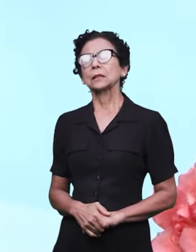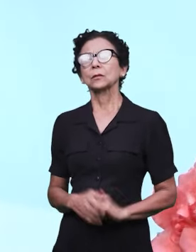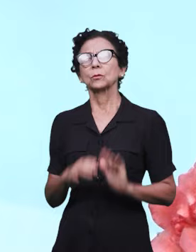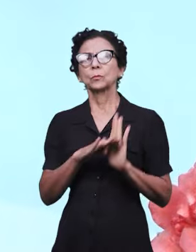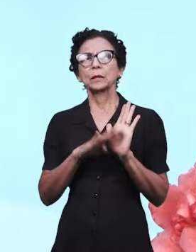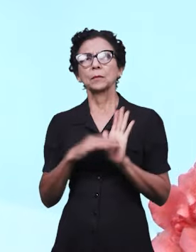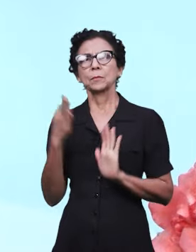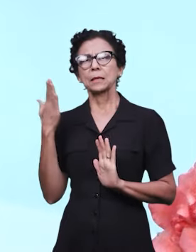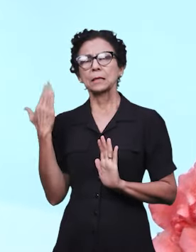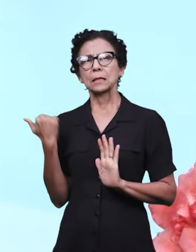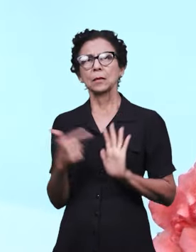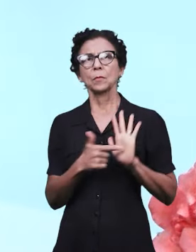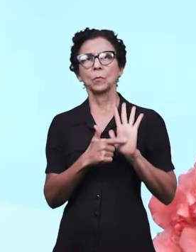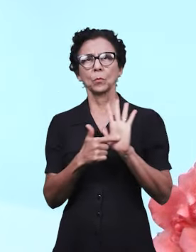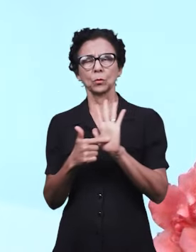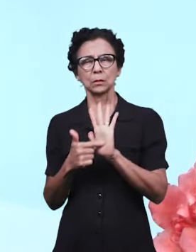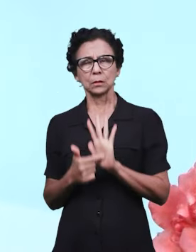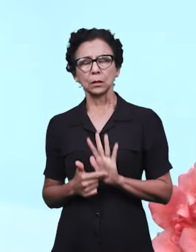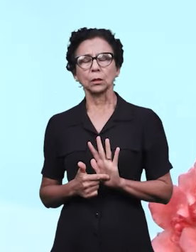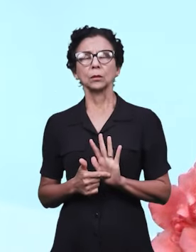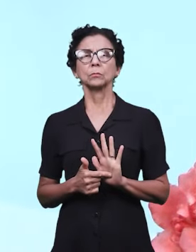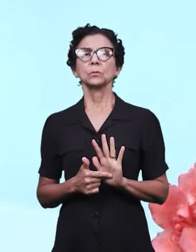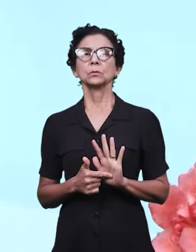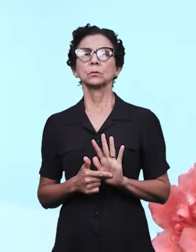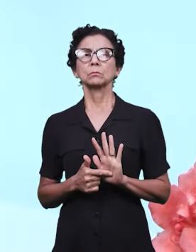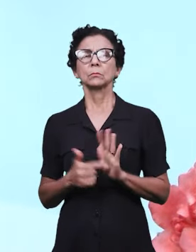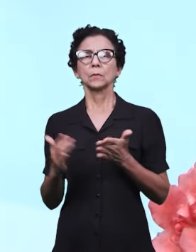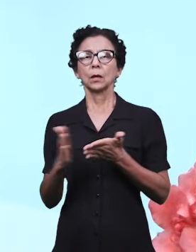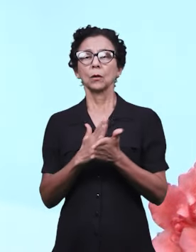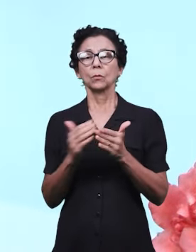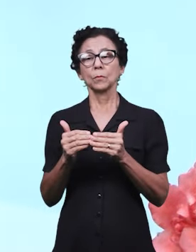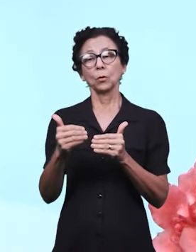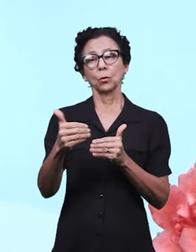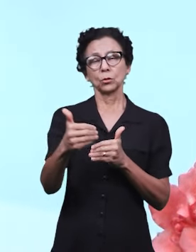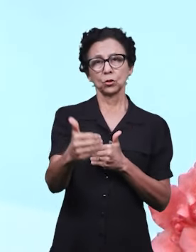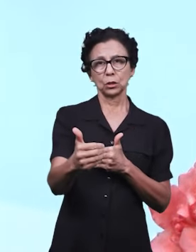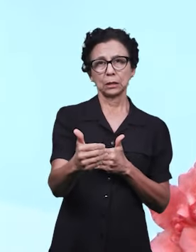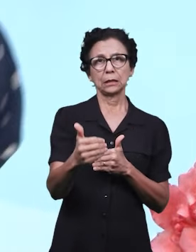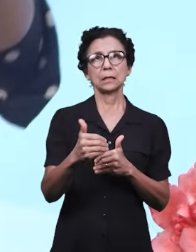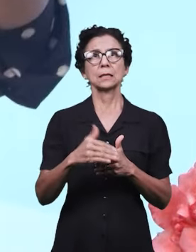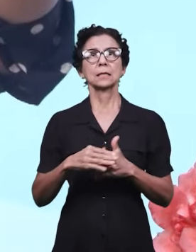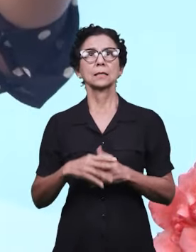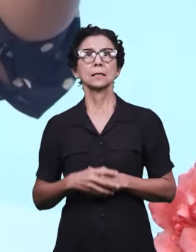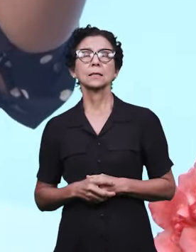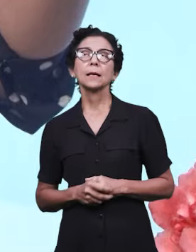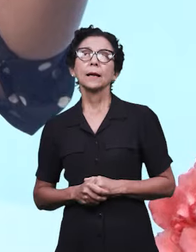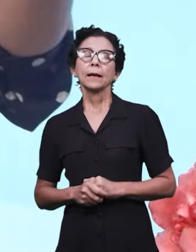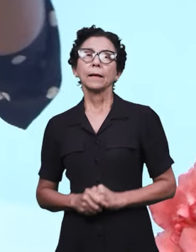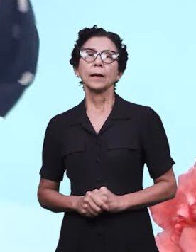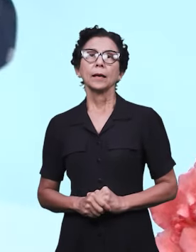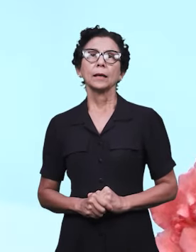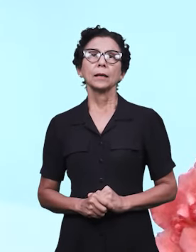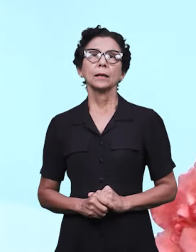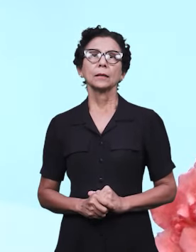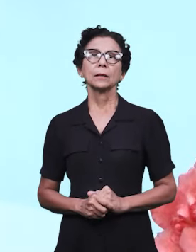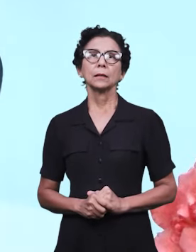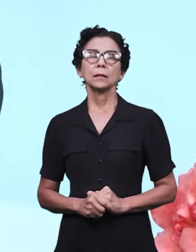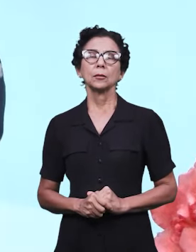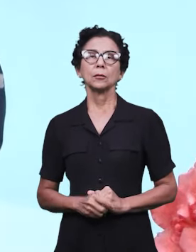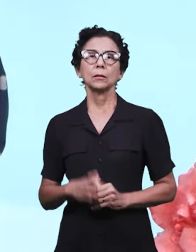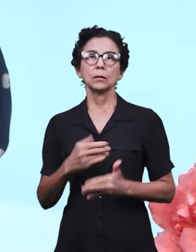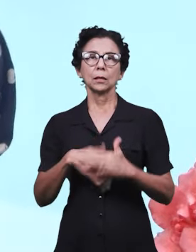rotinas que nós apresentamos no programa passado, que são as rotinas onde as imagens ali, elas